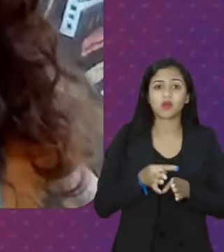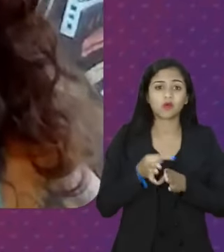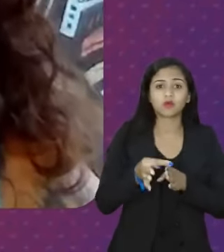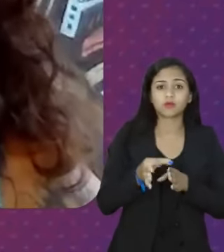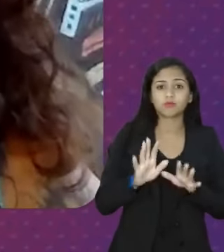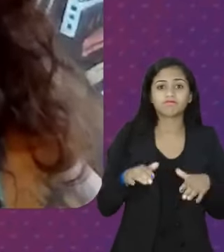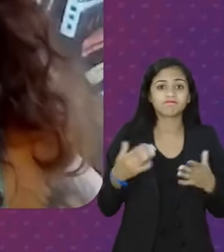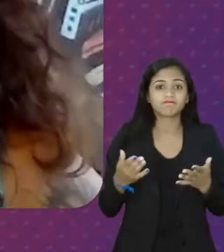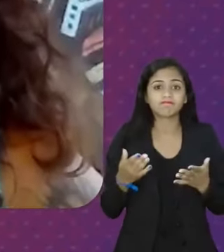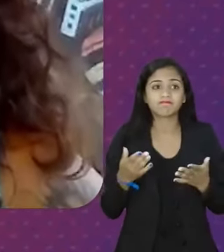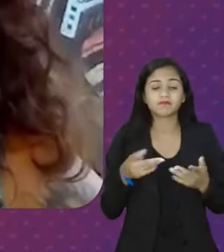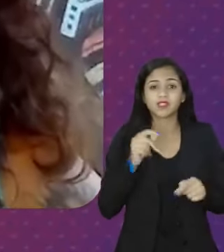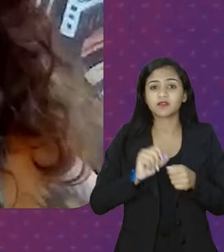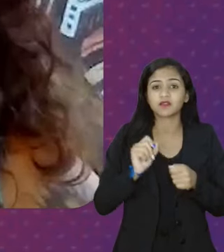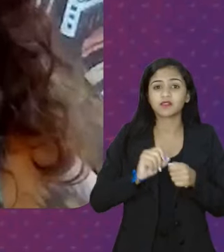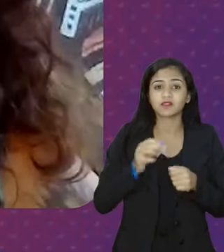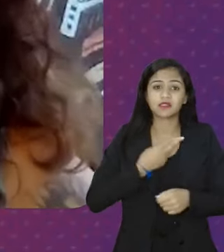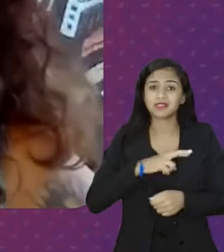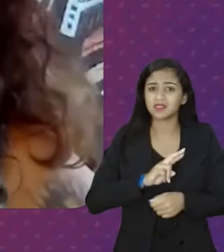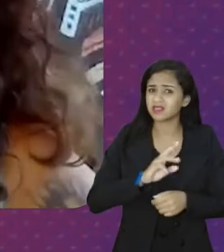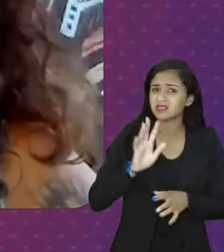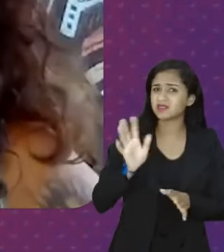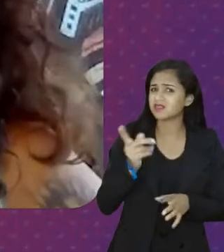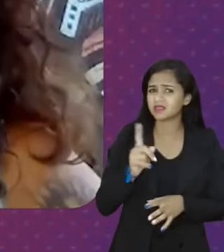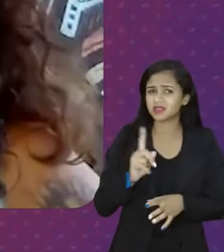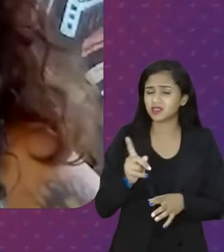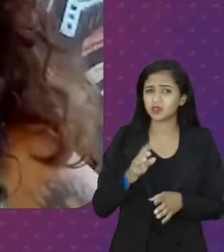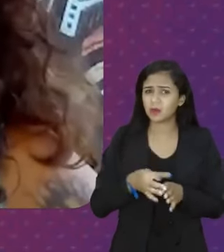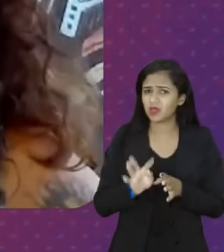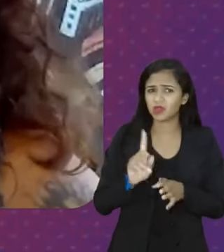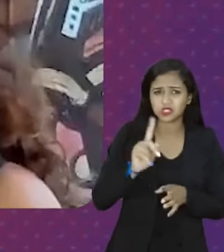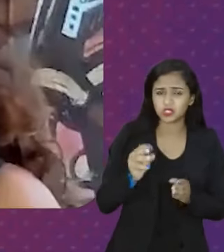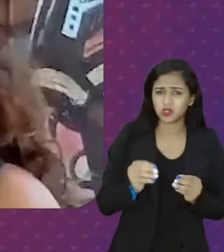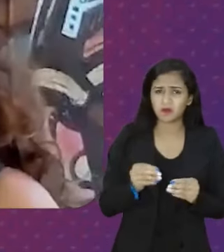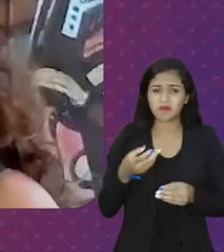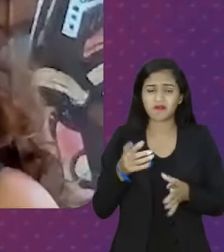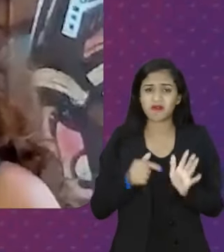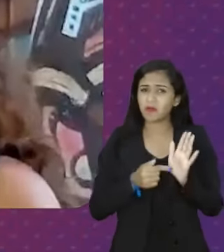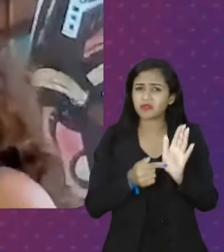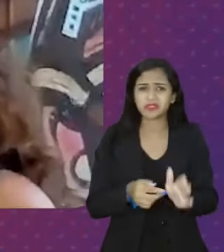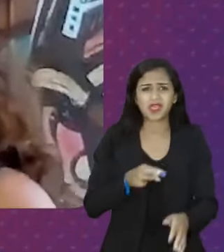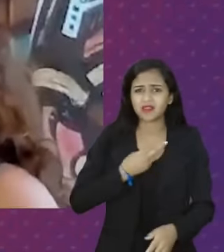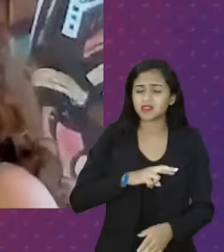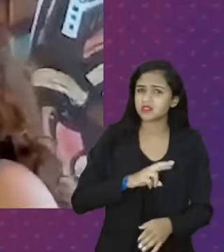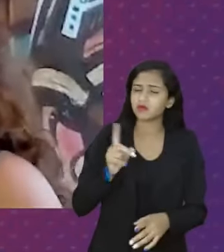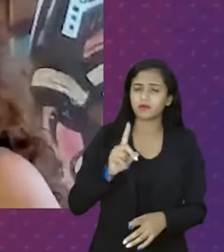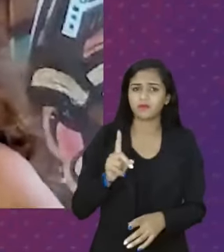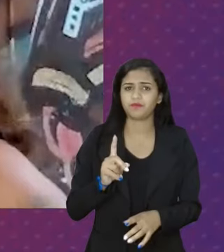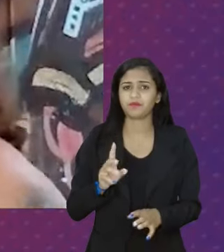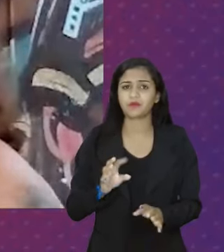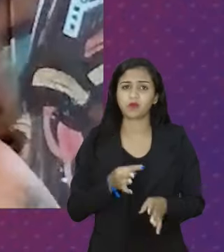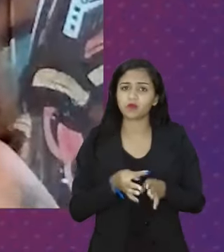para profetizar a sua religião. Então, o conselho tem que ser um espaço laico. O conselho